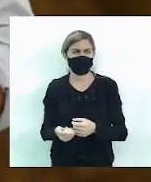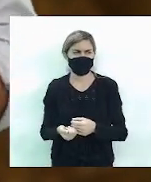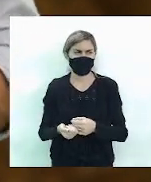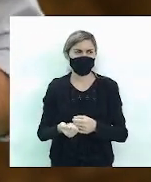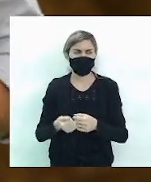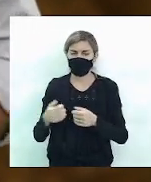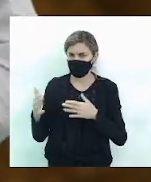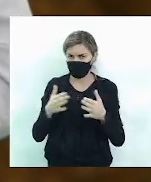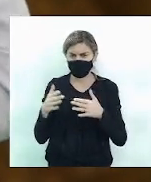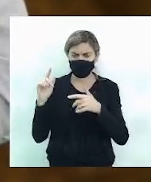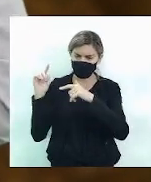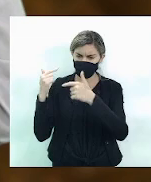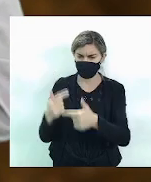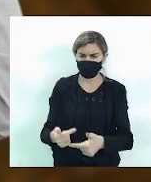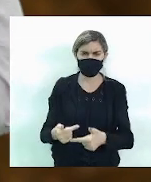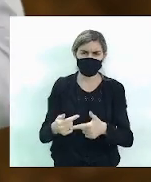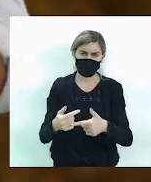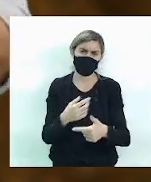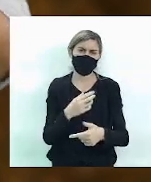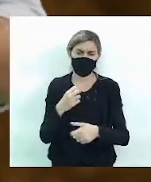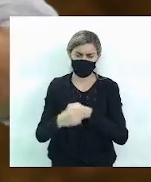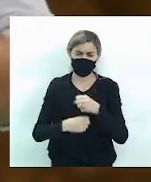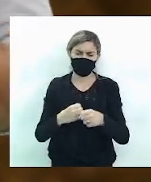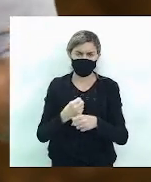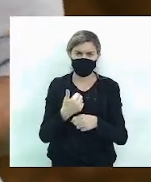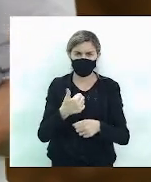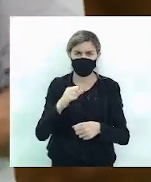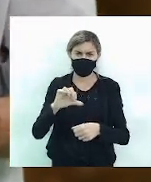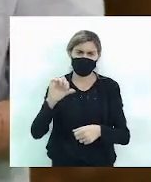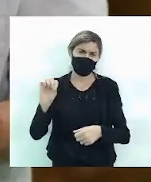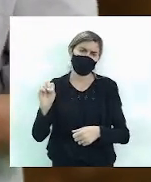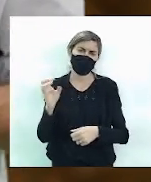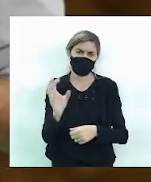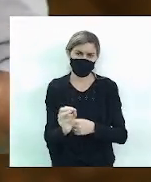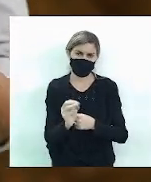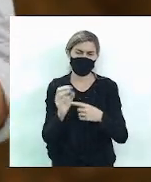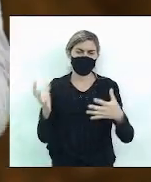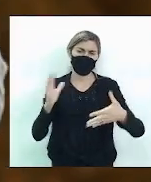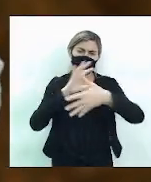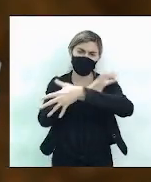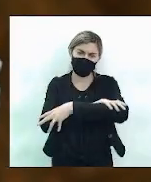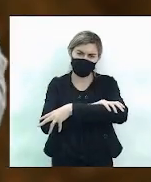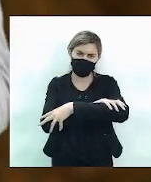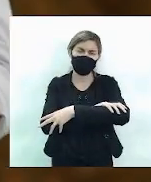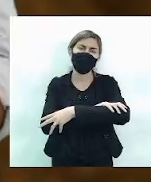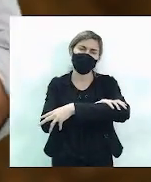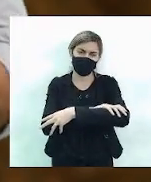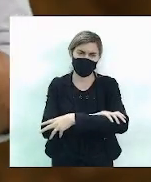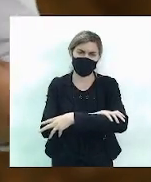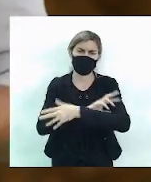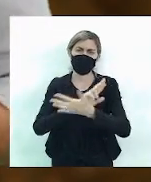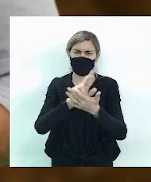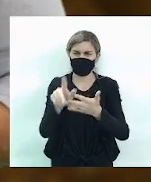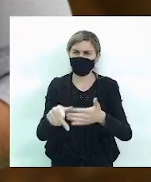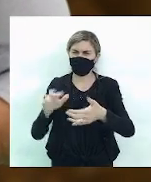né, durante a geração dos anos 80. Ele fez parceria, é bom que se diga que o Petrúcio teve vários parceiros,